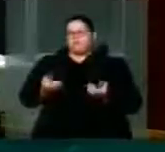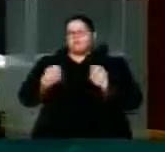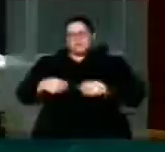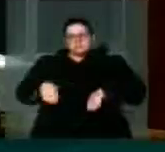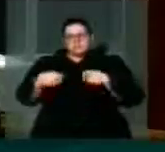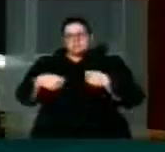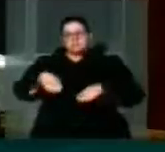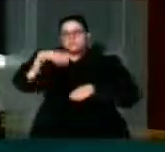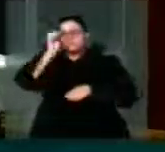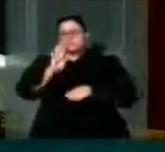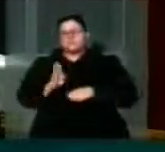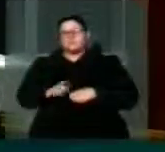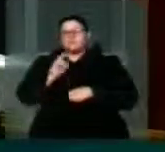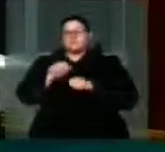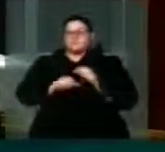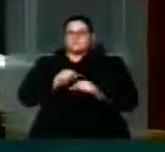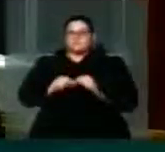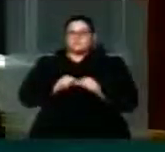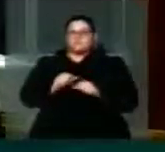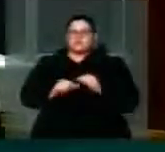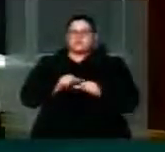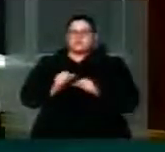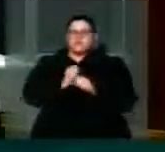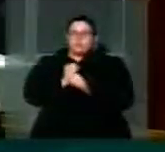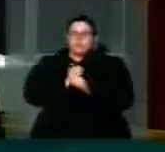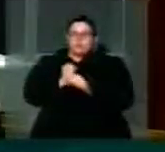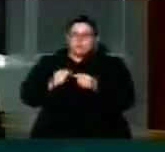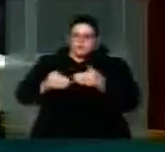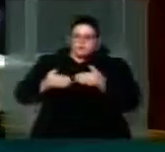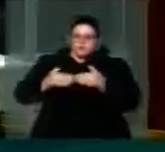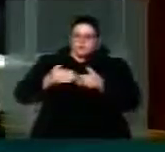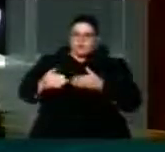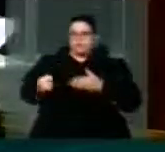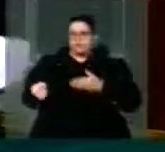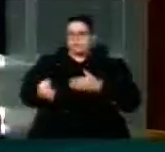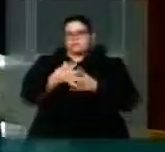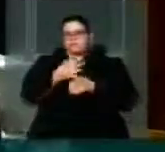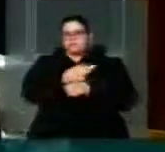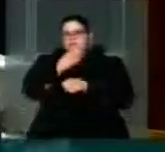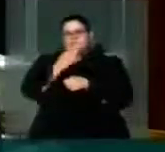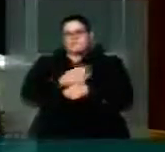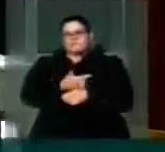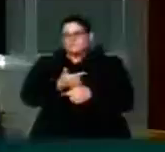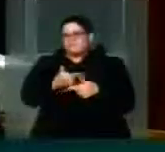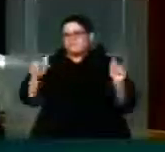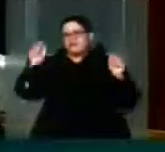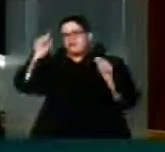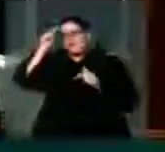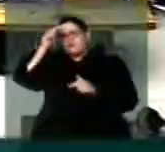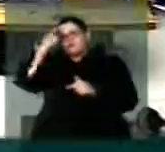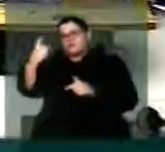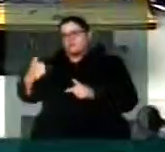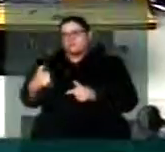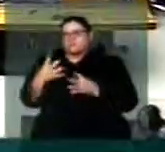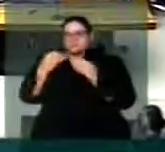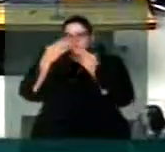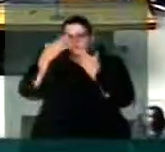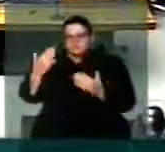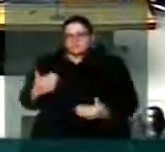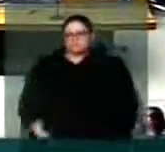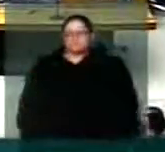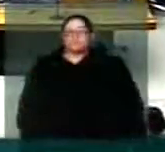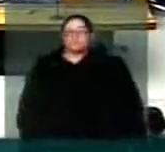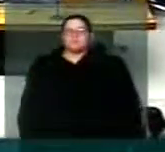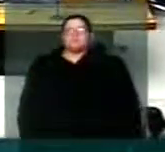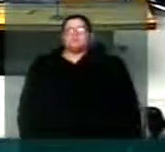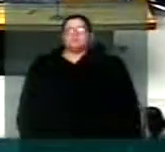que possamos dar resposta à sociedade. Não aguentamos mais. Muito obrigado. Muito